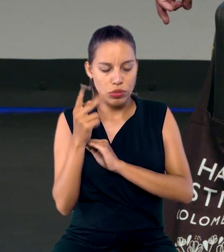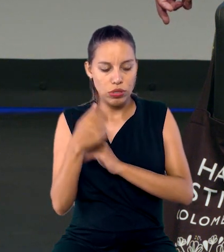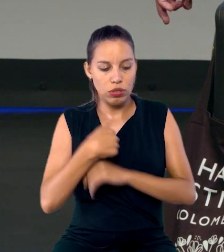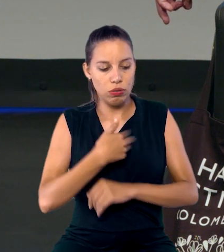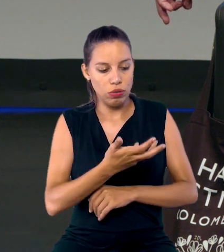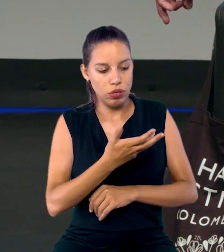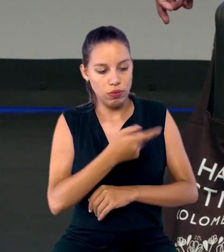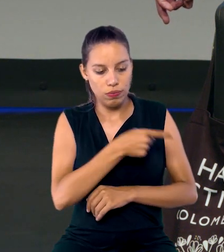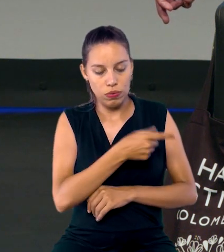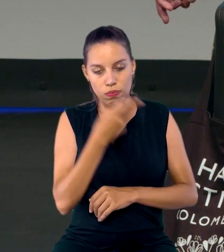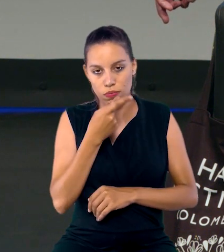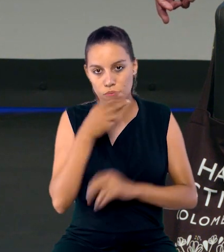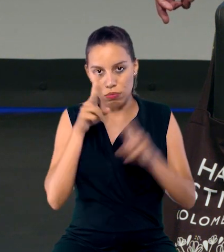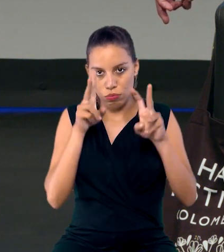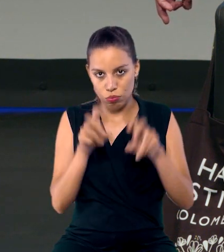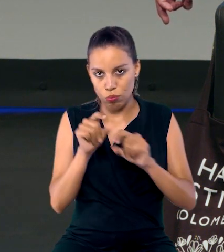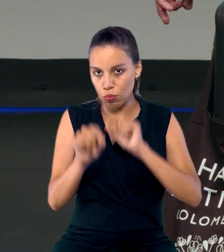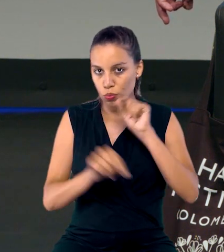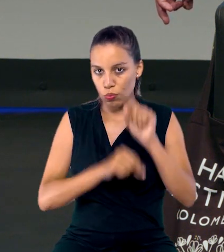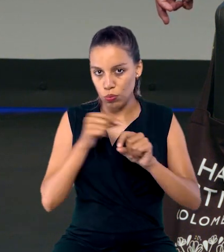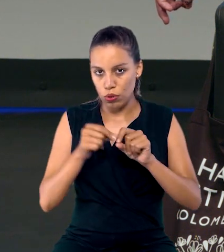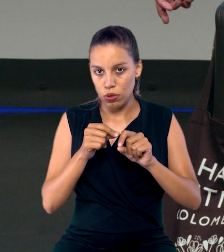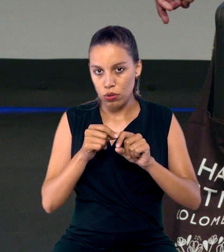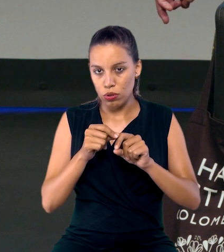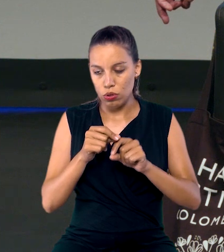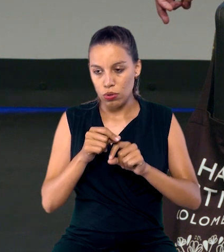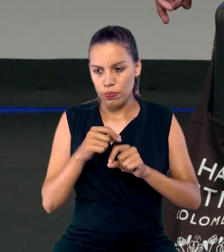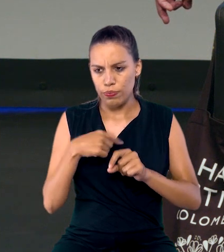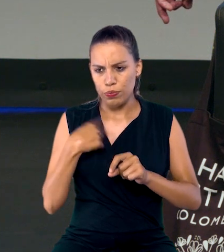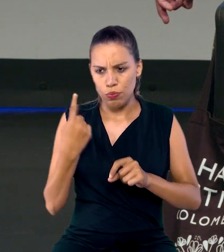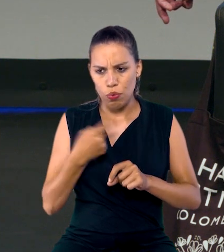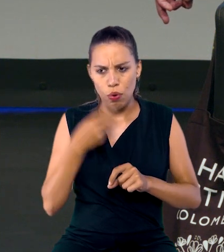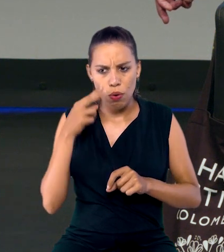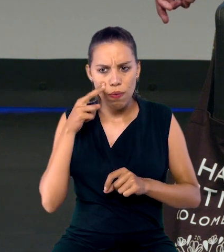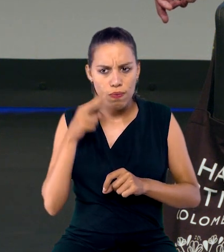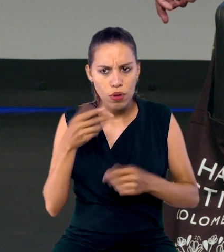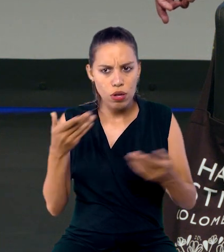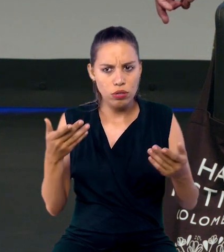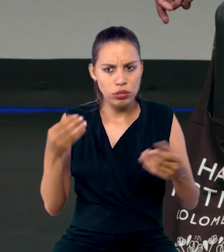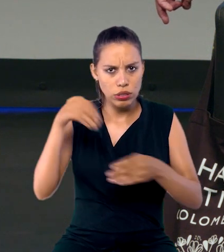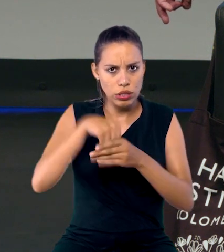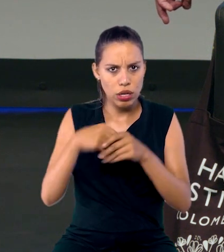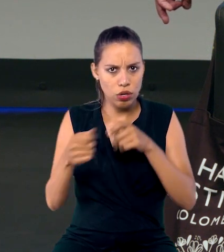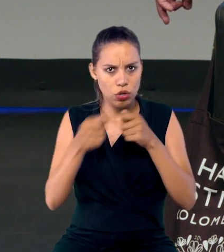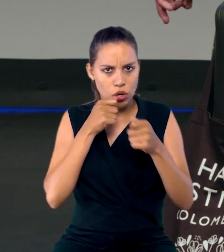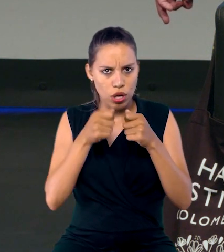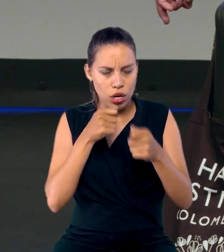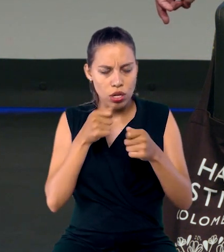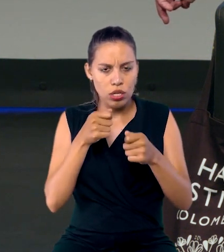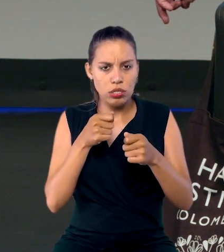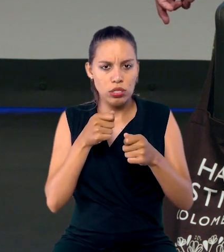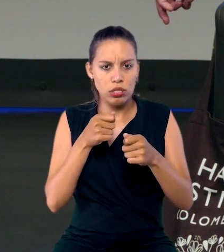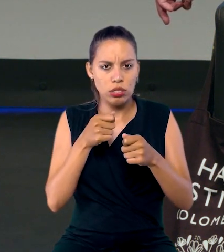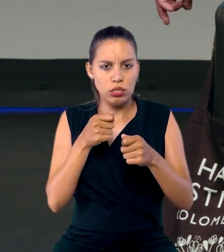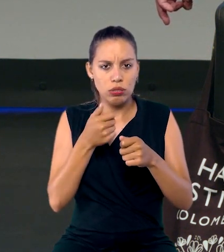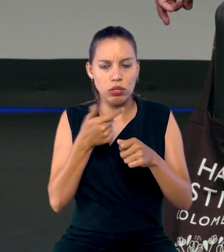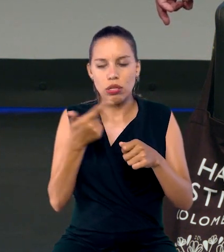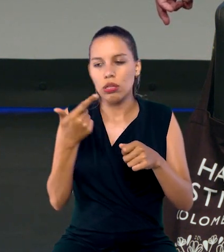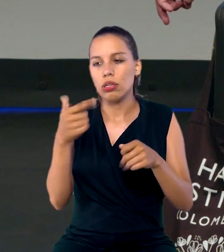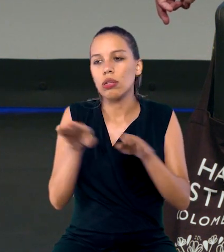eu queria te ouvir um pouco também de que a gente vê no jornalismo, em outros campos